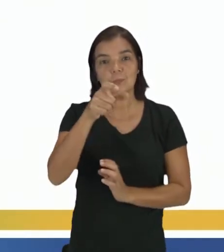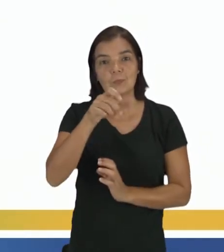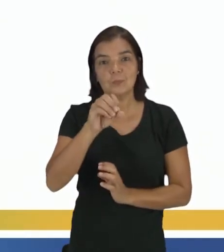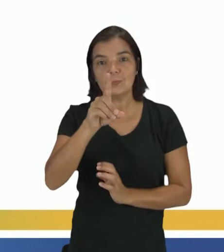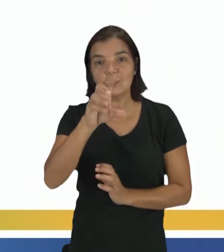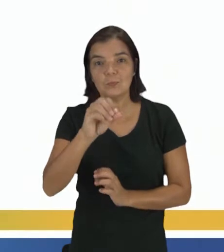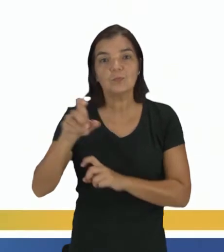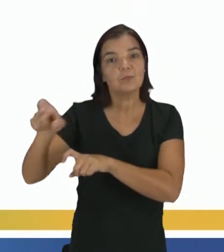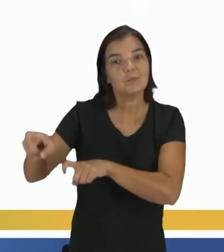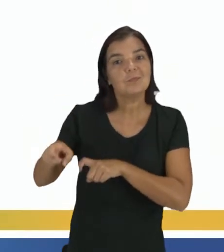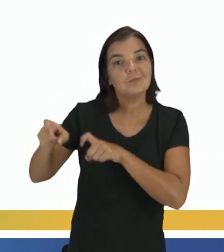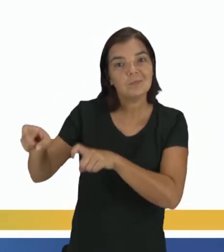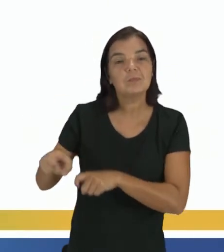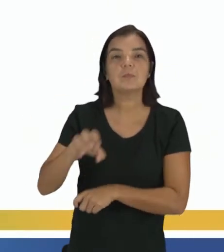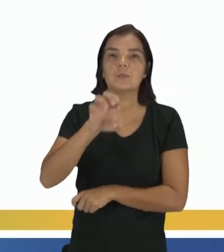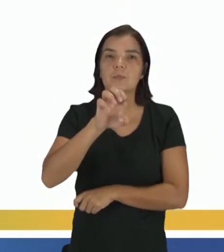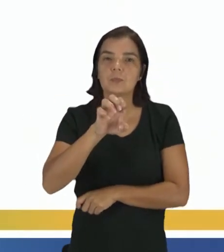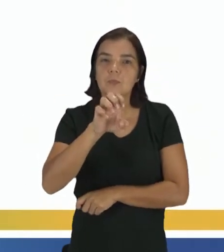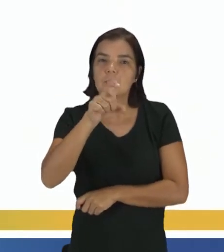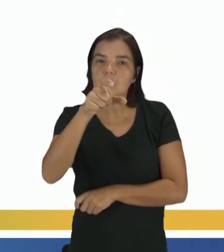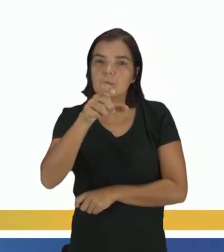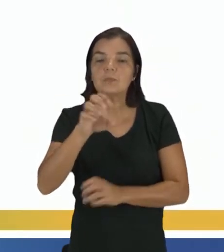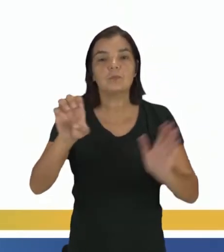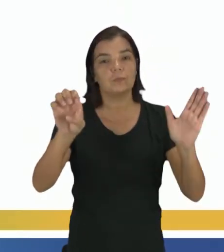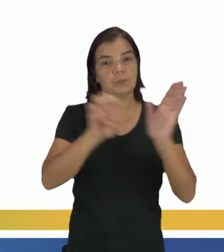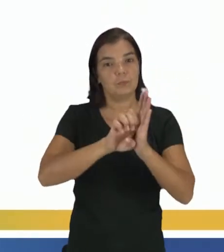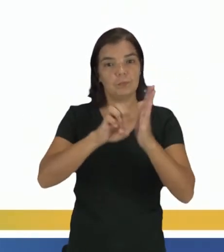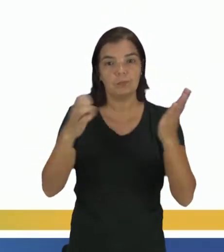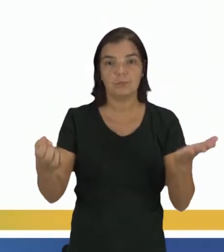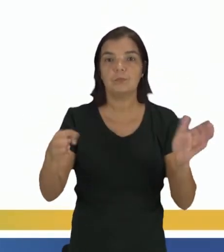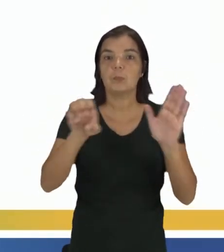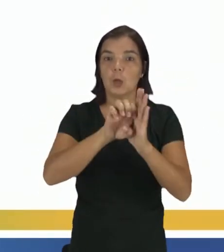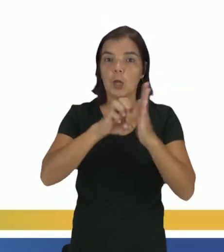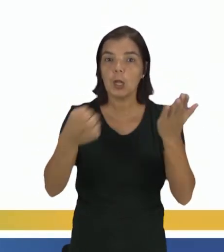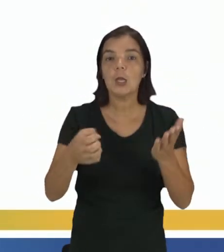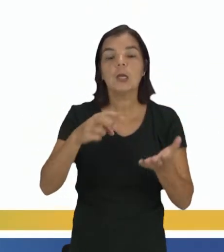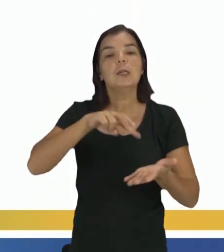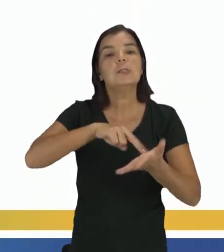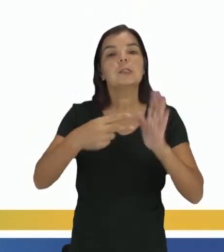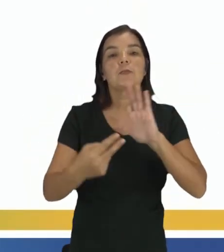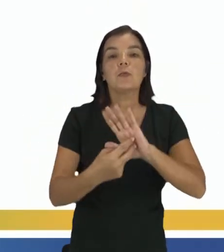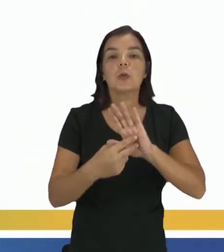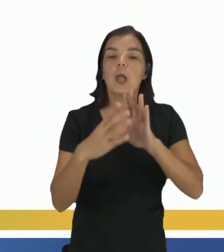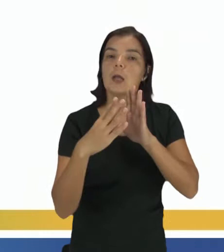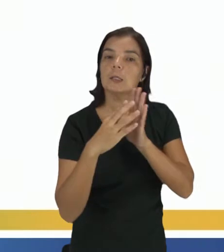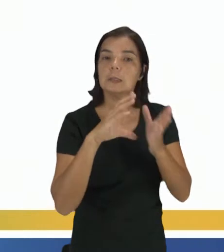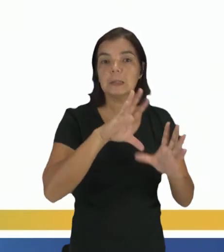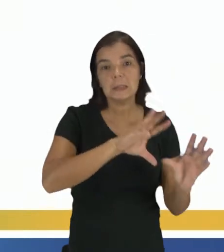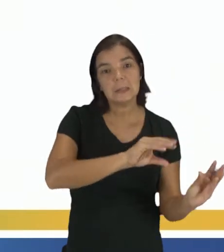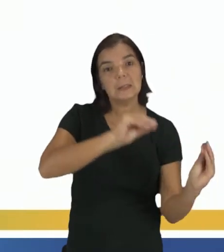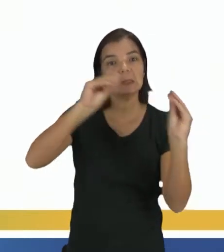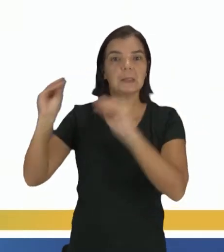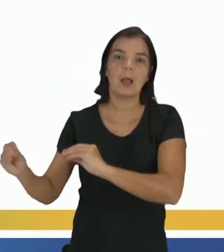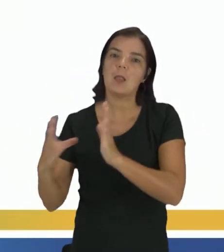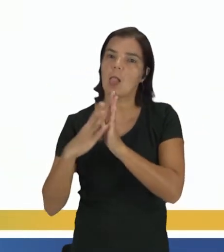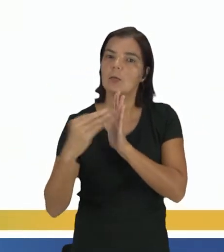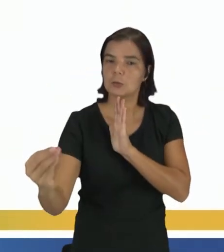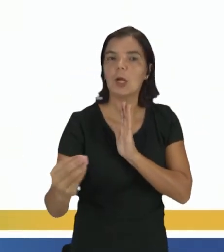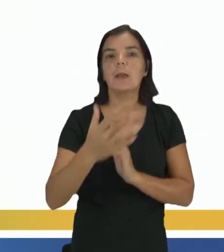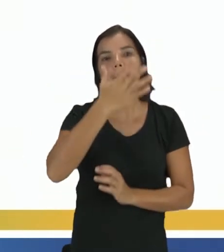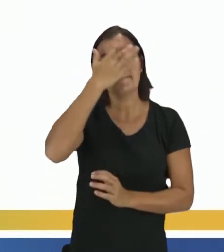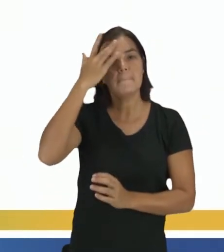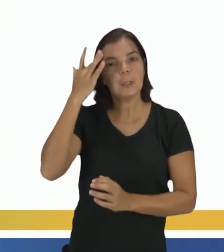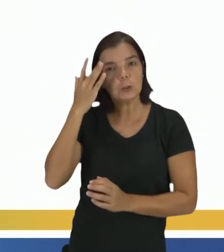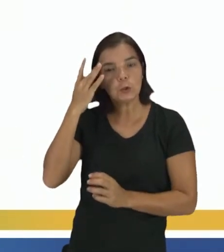rural. Êxodo, né, se você lembrar, ele é o segundo livro ali da Bíblia, e êxodo significa saída. Então, o êxodo rural é o processo de saída de pessoas